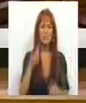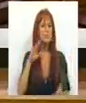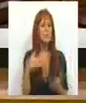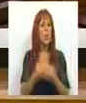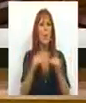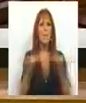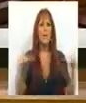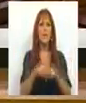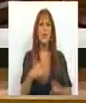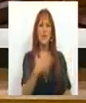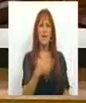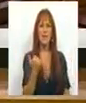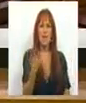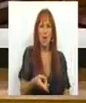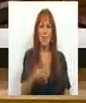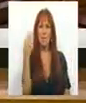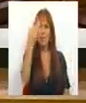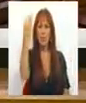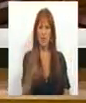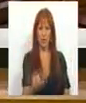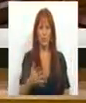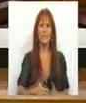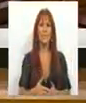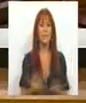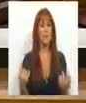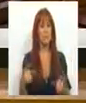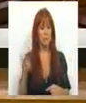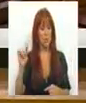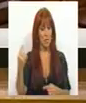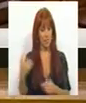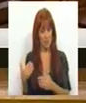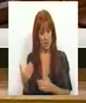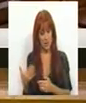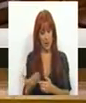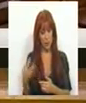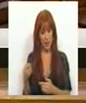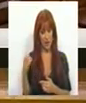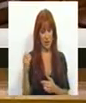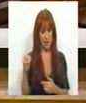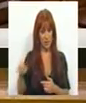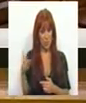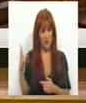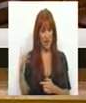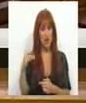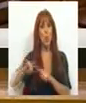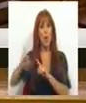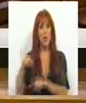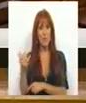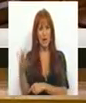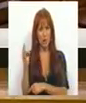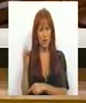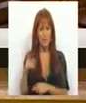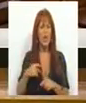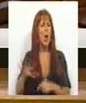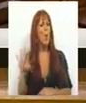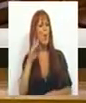atingiu o patamar dos 129%. Tinha sido 130,6% em 2014. E